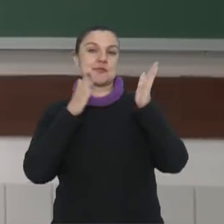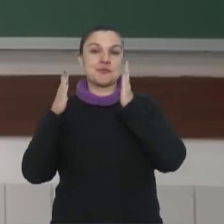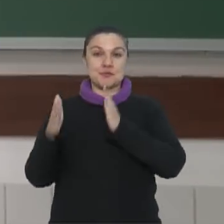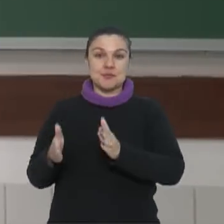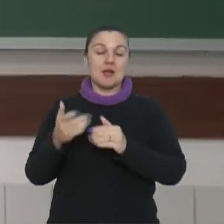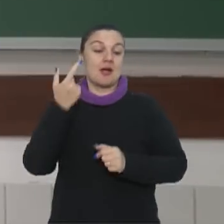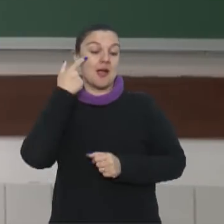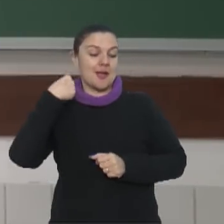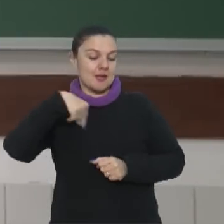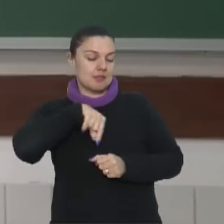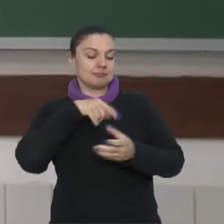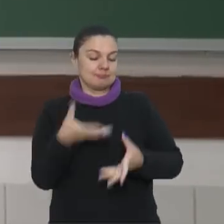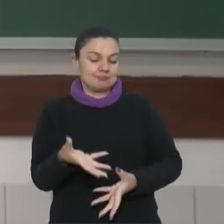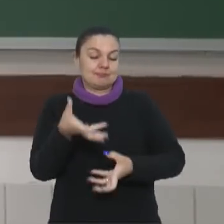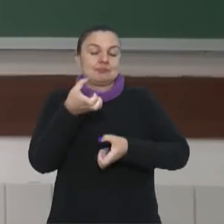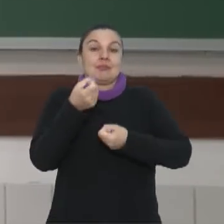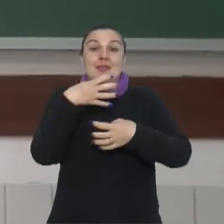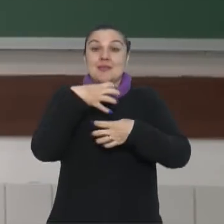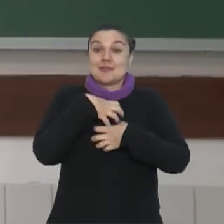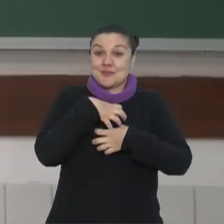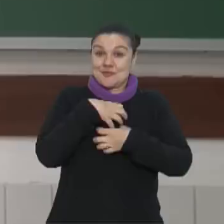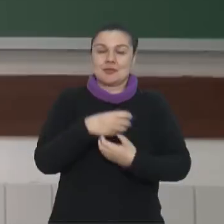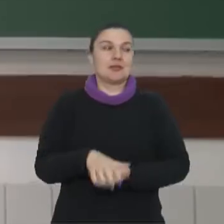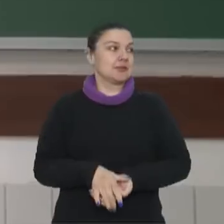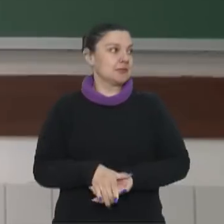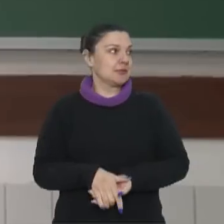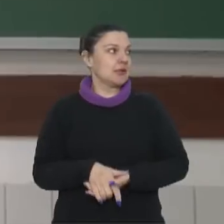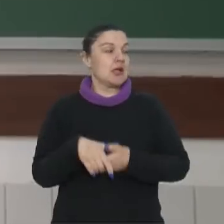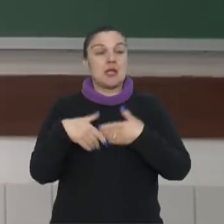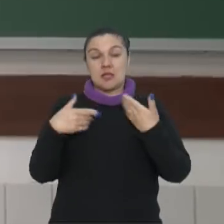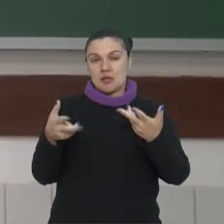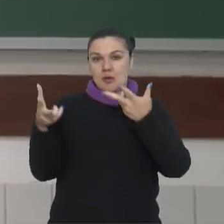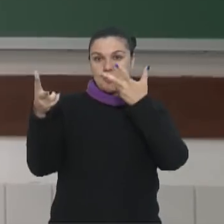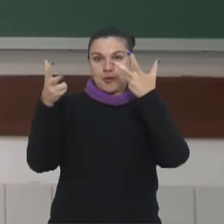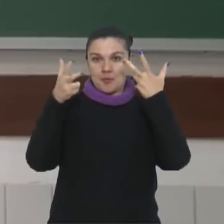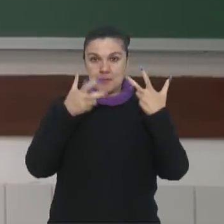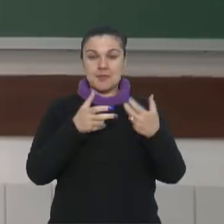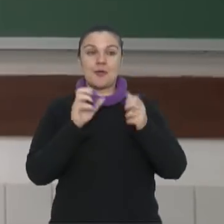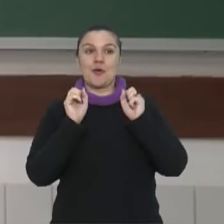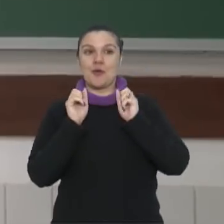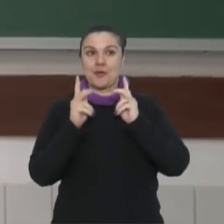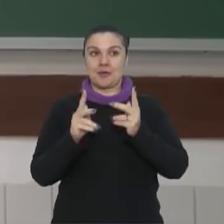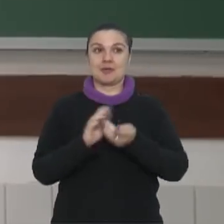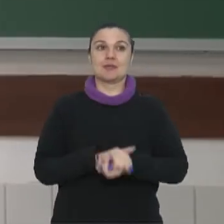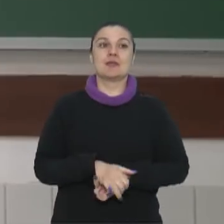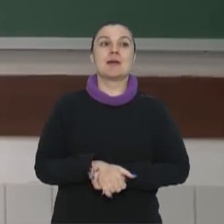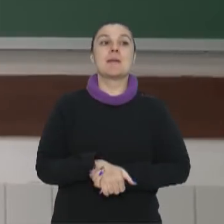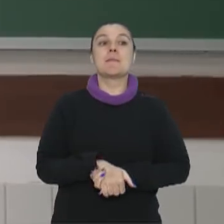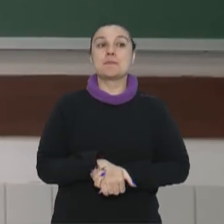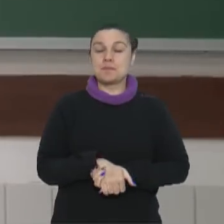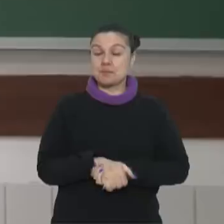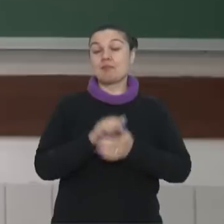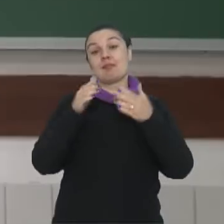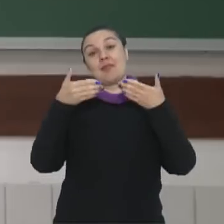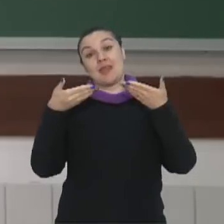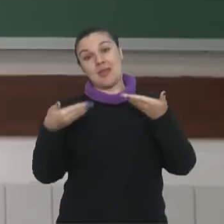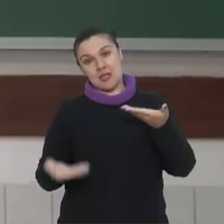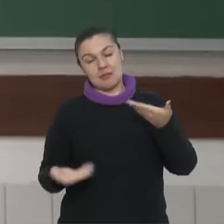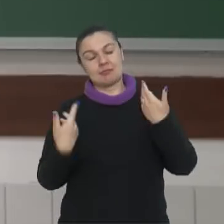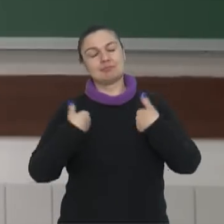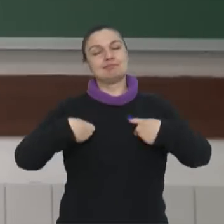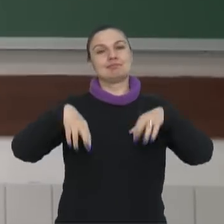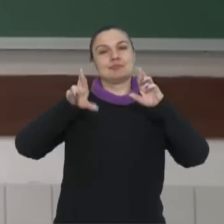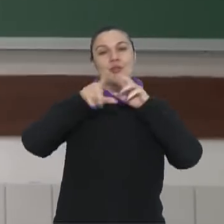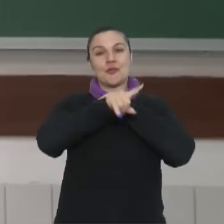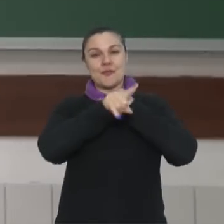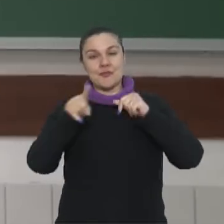que trazem para nós sentidos, né? E que eu preciso observar, tá certo, querido? Bom, é isso. Eu espero que